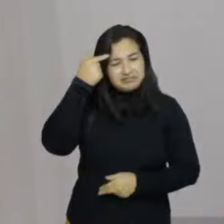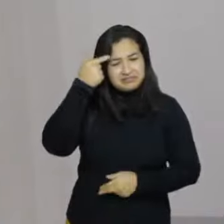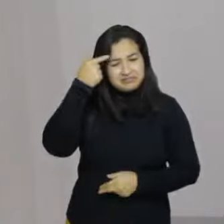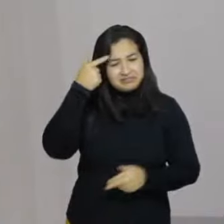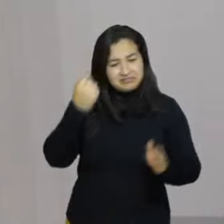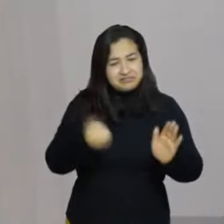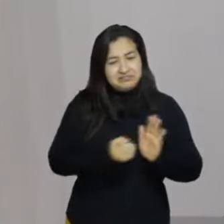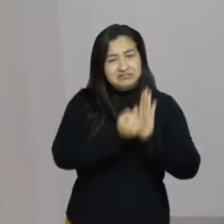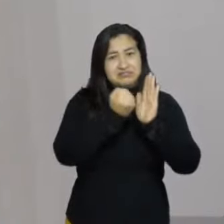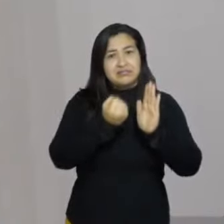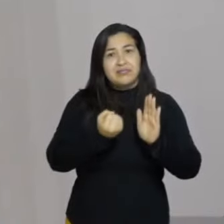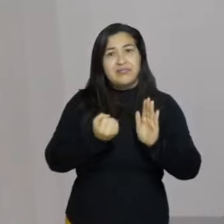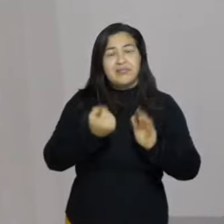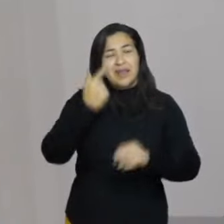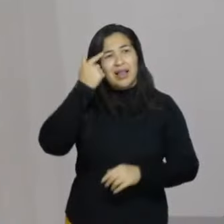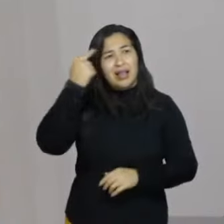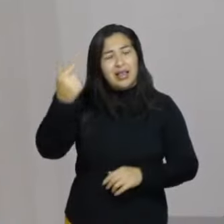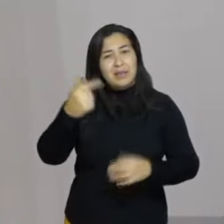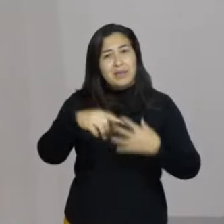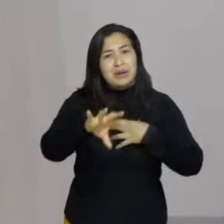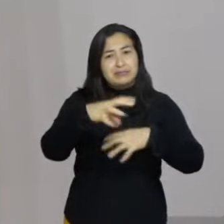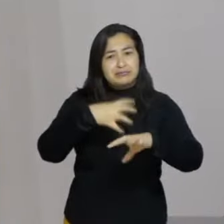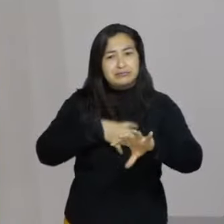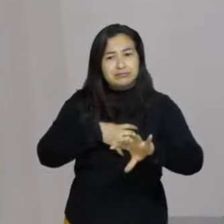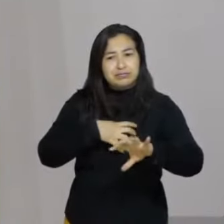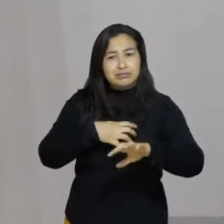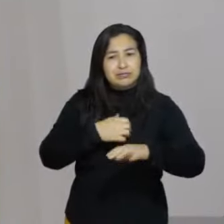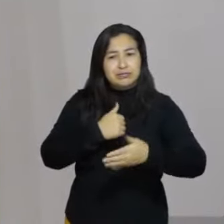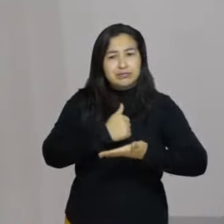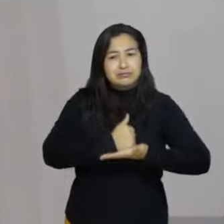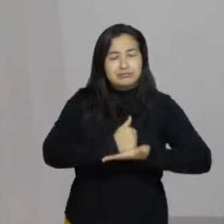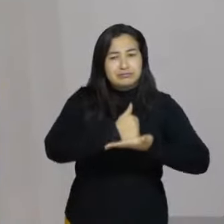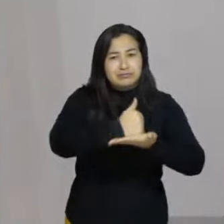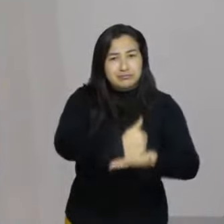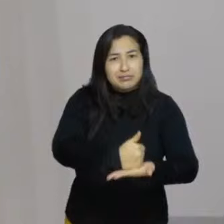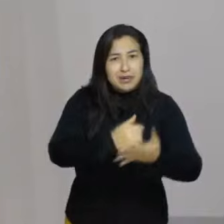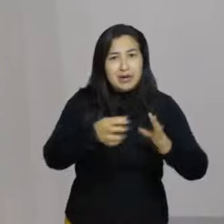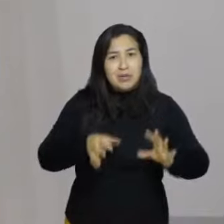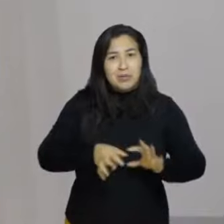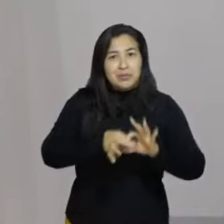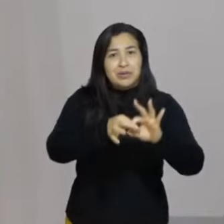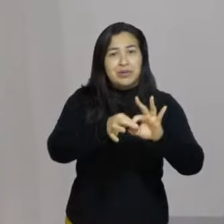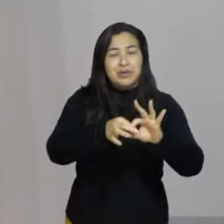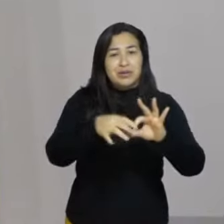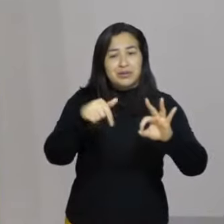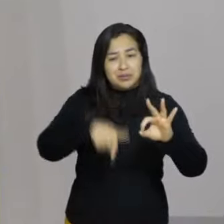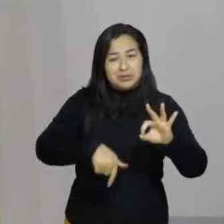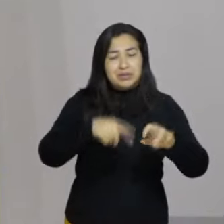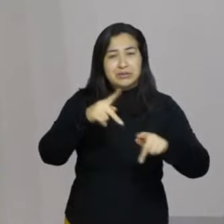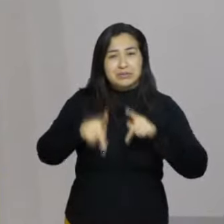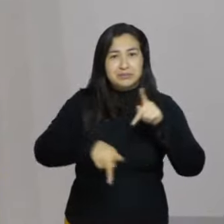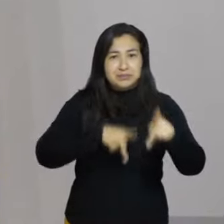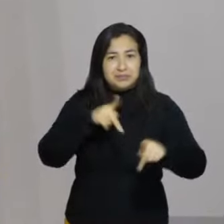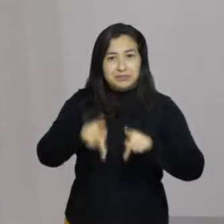de lembrar da solidariedade, da união, da resiliência do nosso povo.